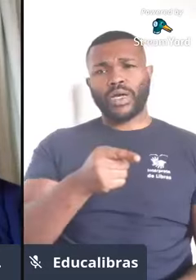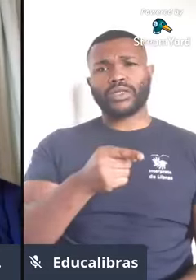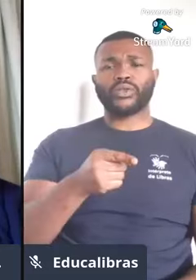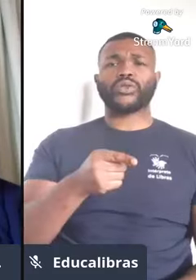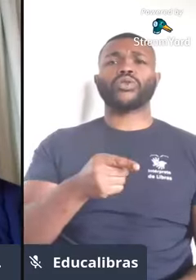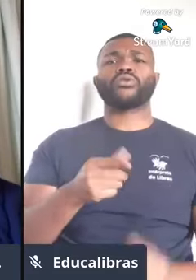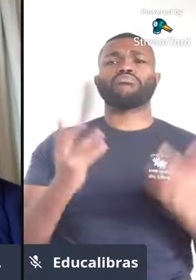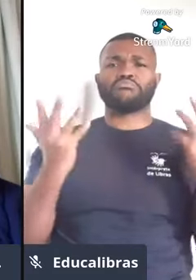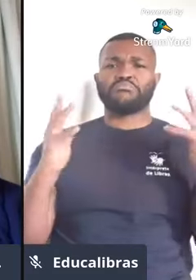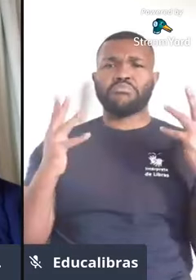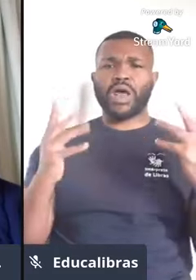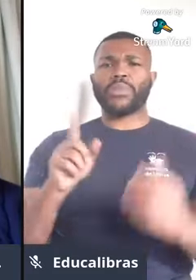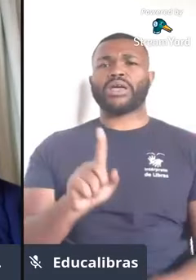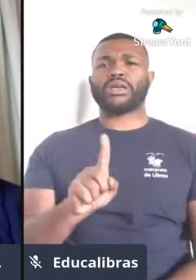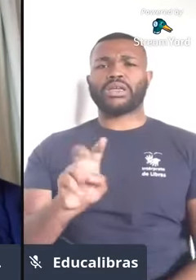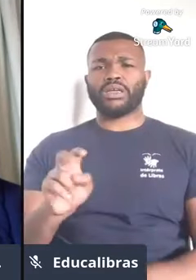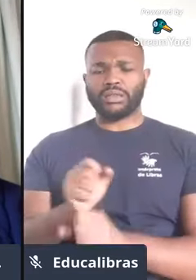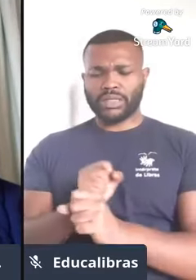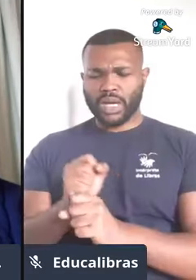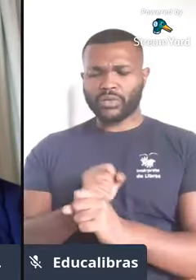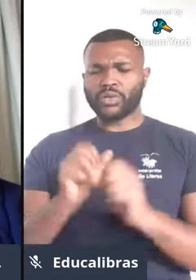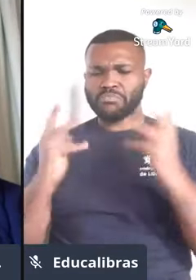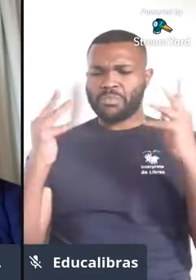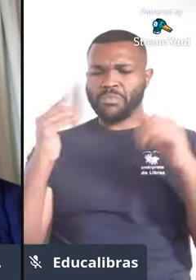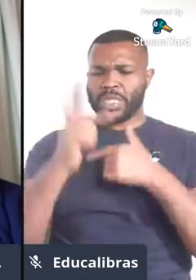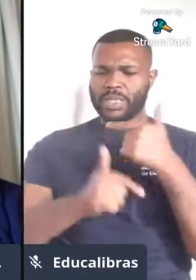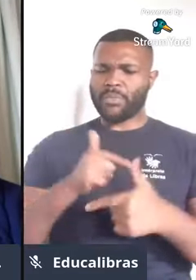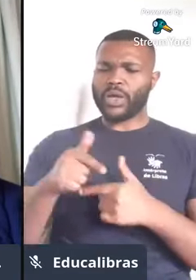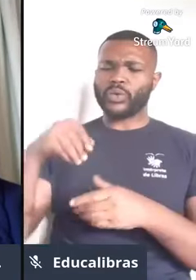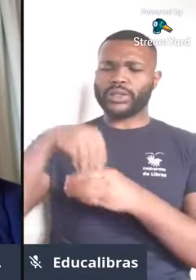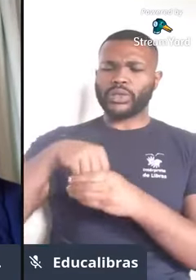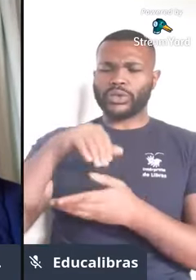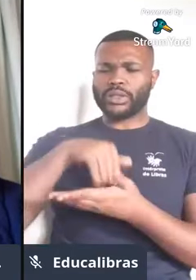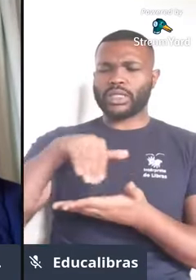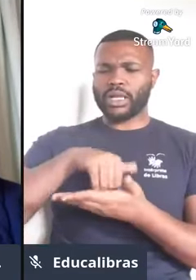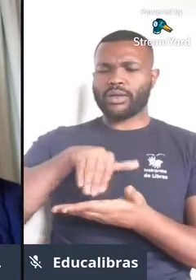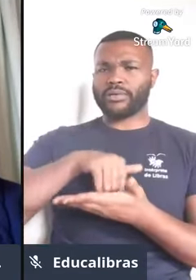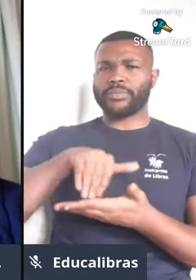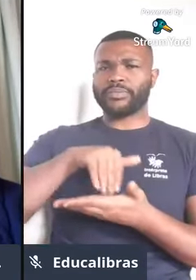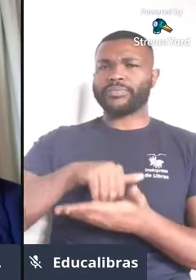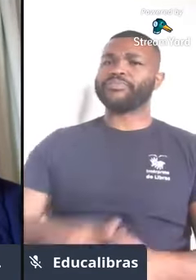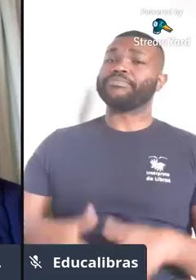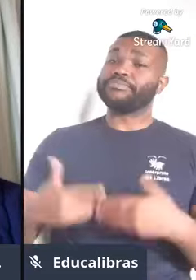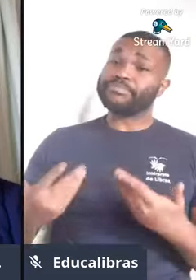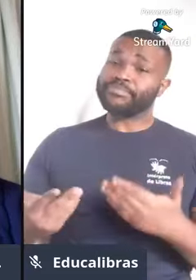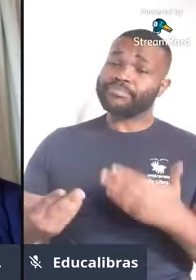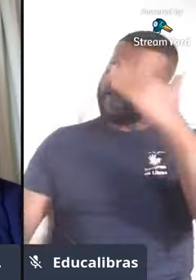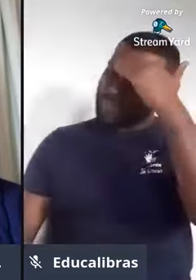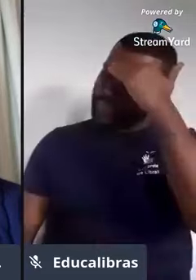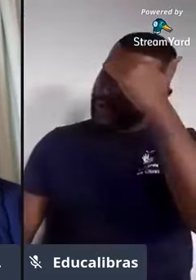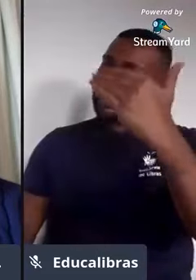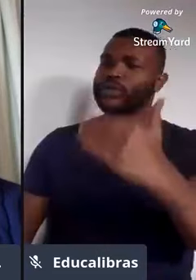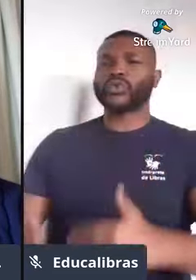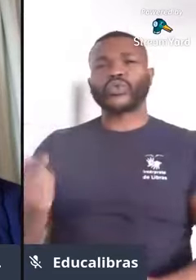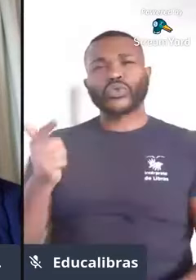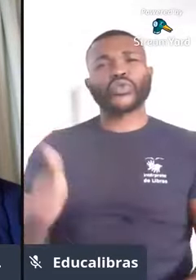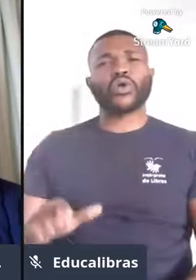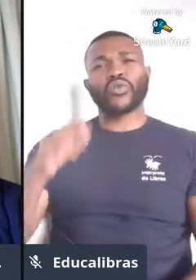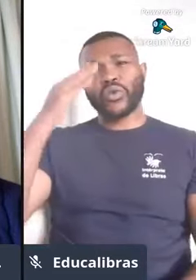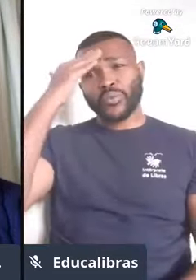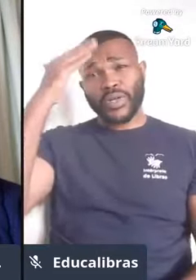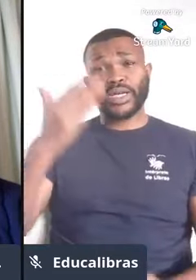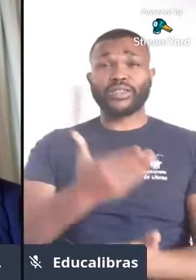pelos 15 anos, parabéns pelo seu trabalho à frente da Secretaria. Bom, muito obrigado mais uma vez. Obrigado a todos